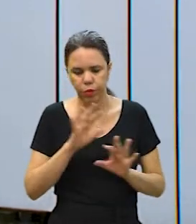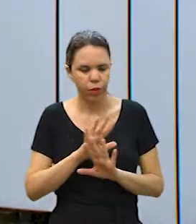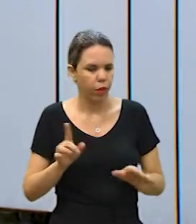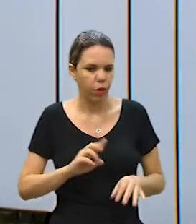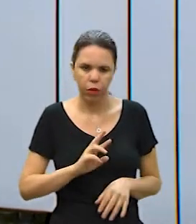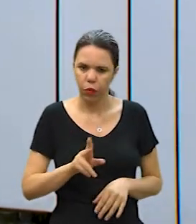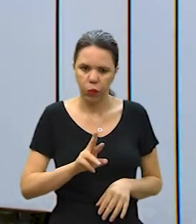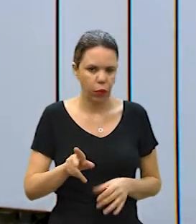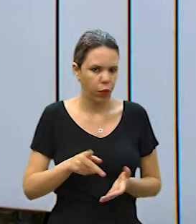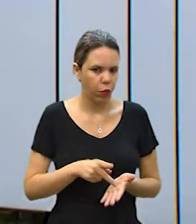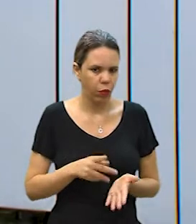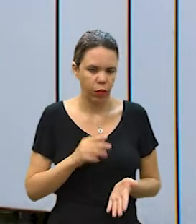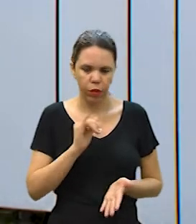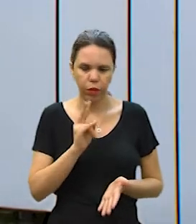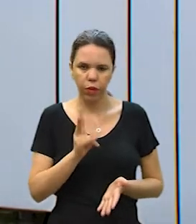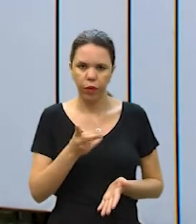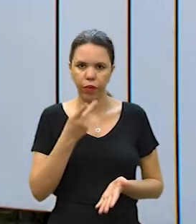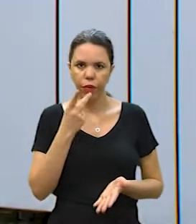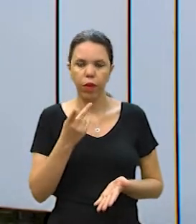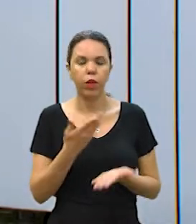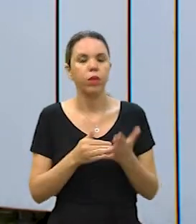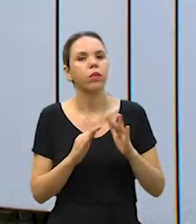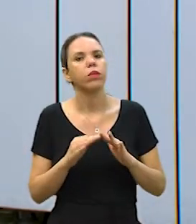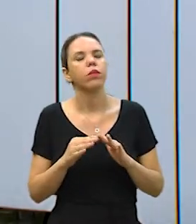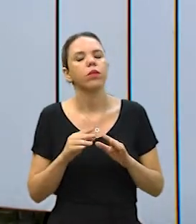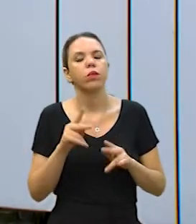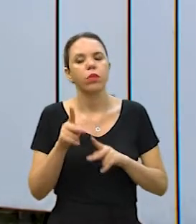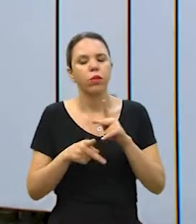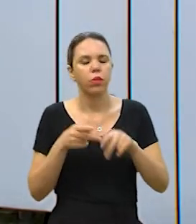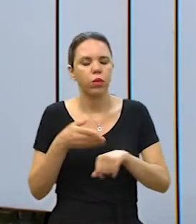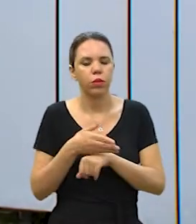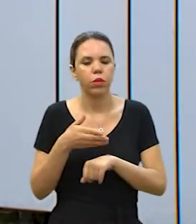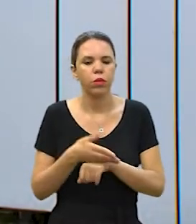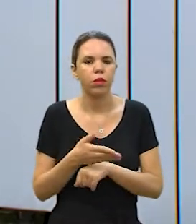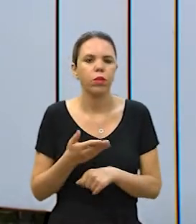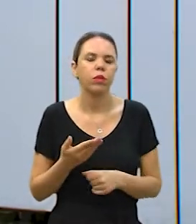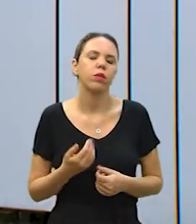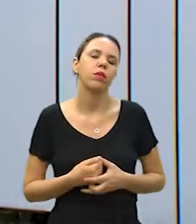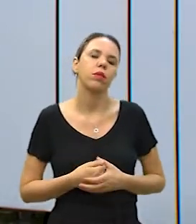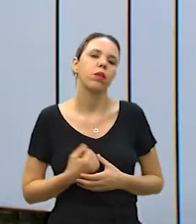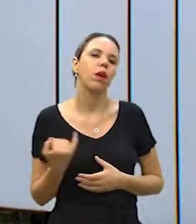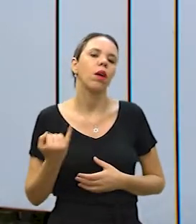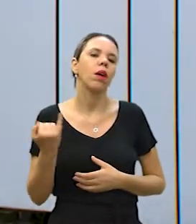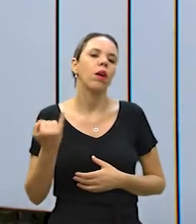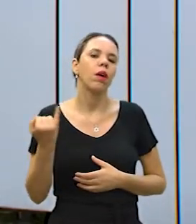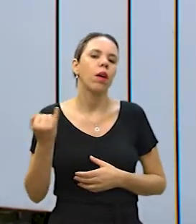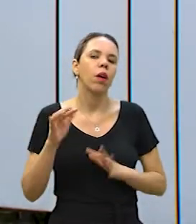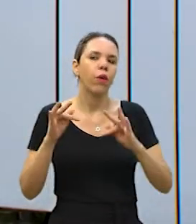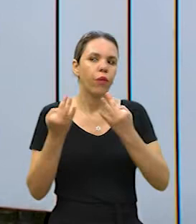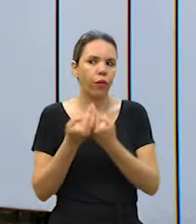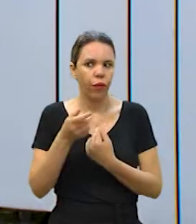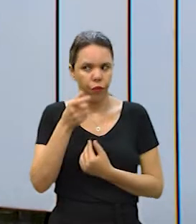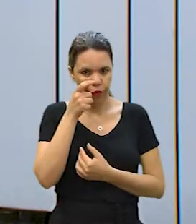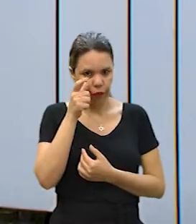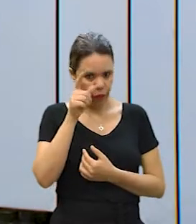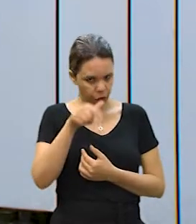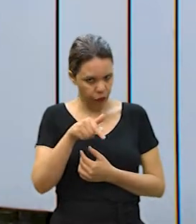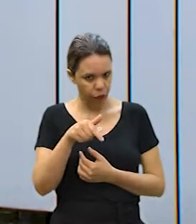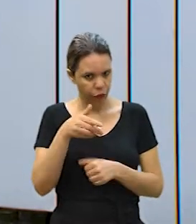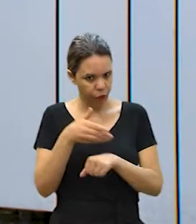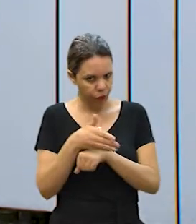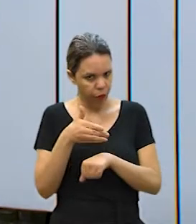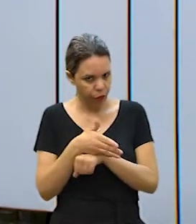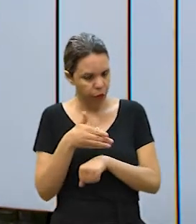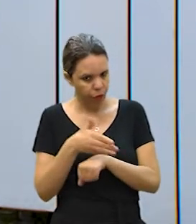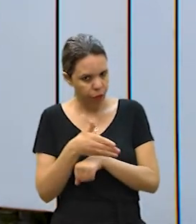verdade. Eu sempre digo isso. A escola é da comunidade escolar. E é muito importante que os pais vejam dessa forma e